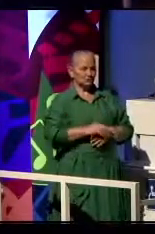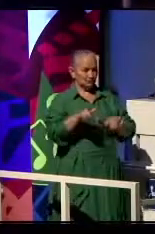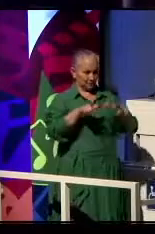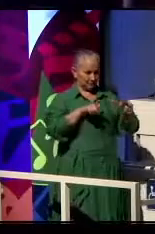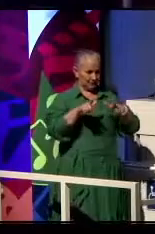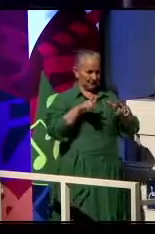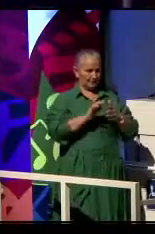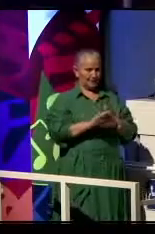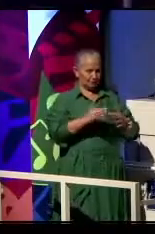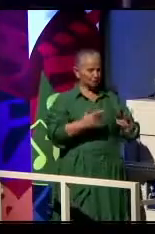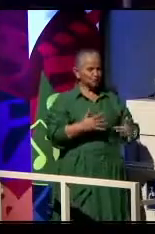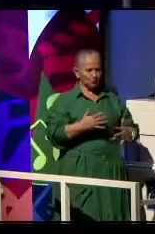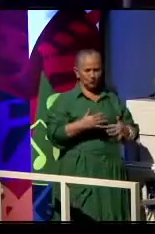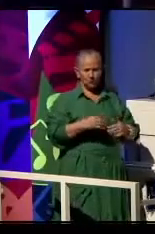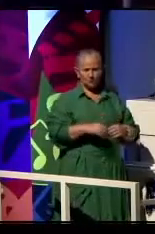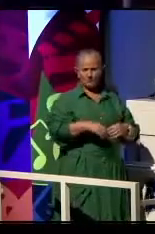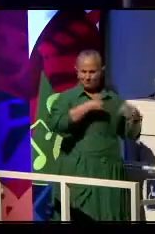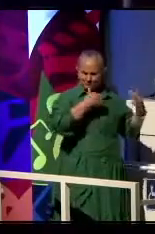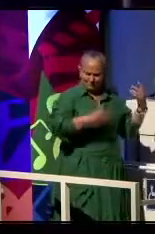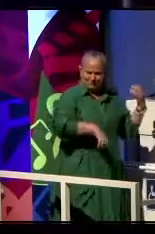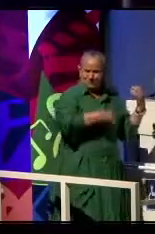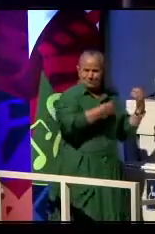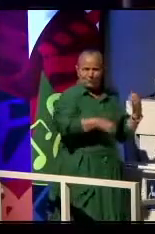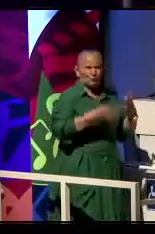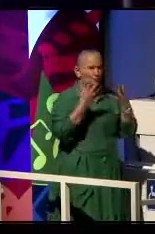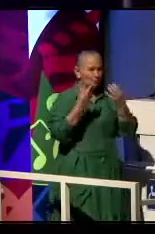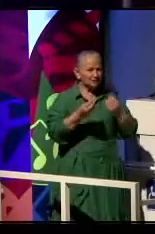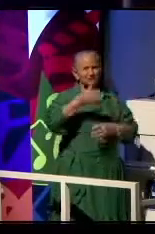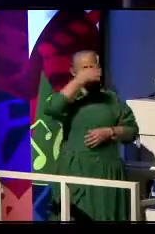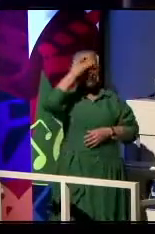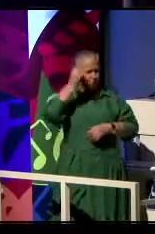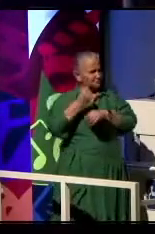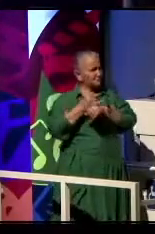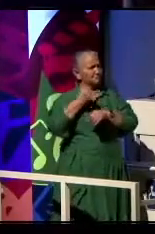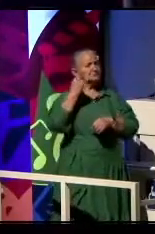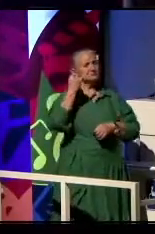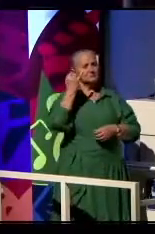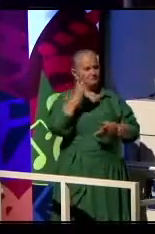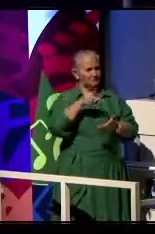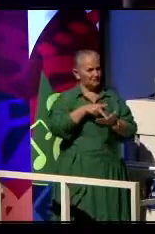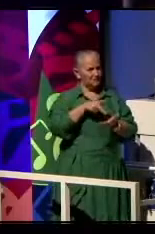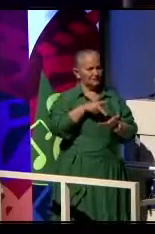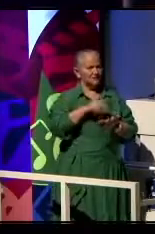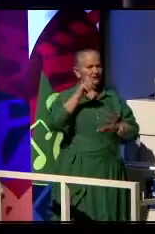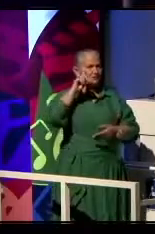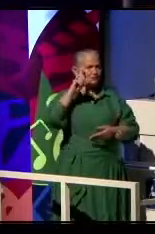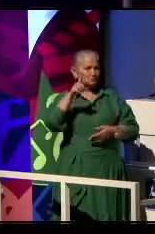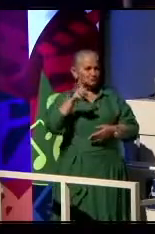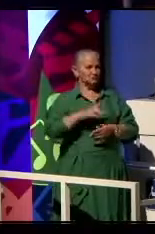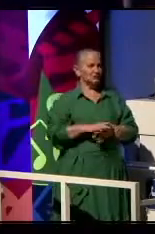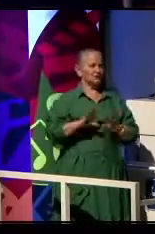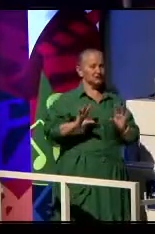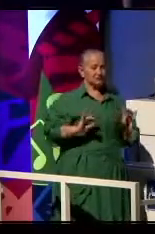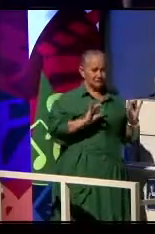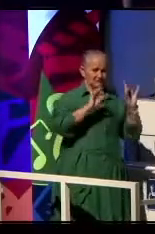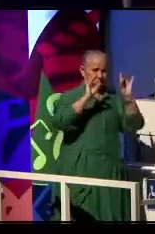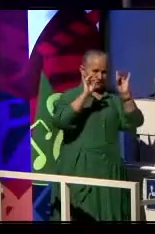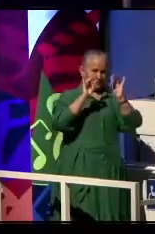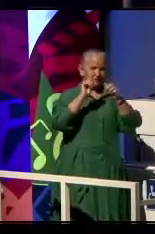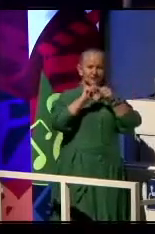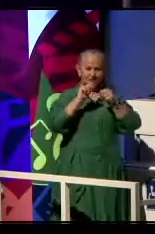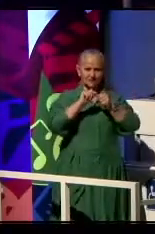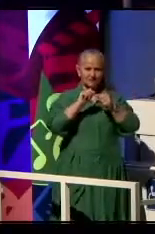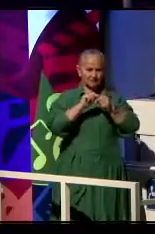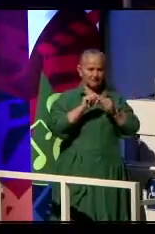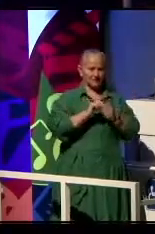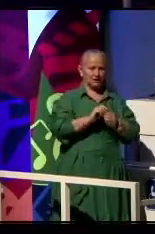gente famosa, com a Elis, com a Gal. Então, ele relatou que, nesse dia, um especial que eles gravaram para Bandeirantes,